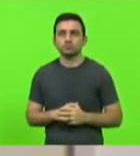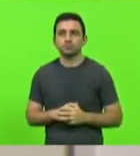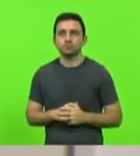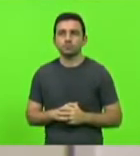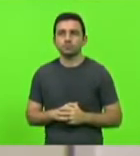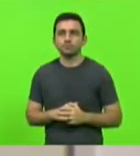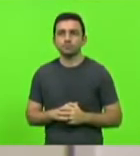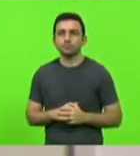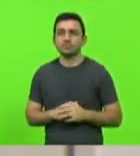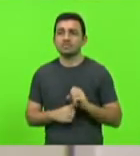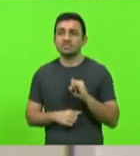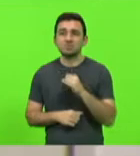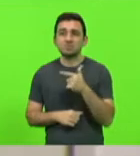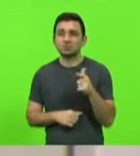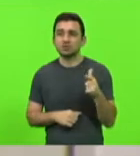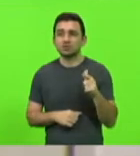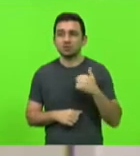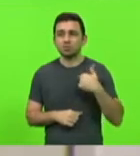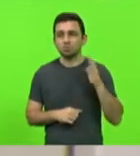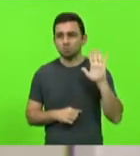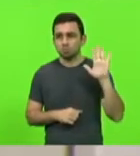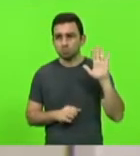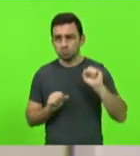Presidente, se não tiver ninguém no partido e eu puder usar...